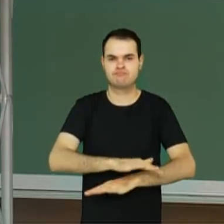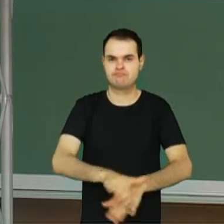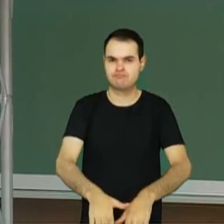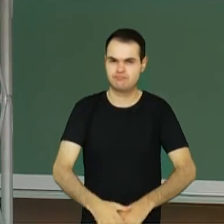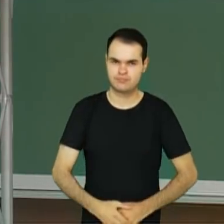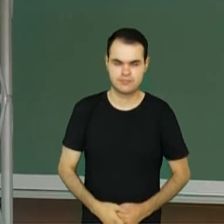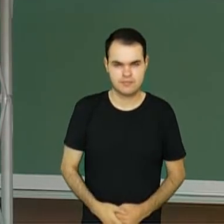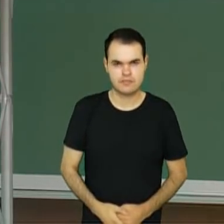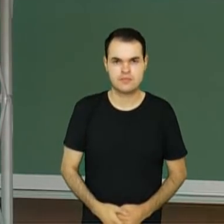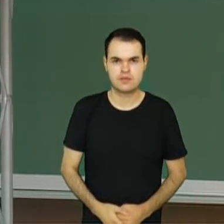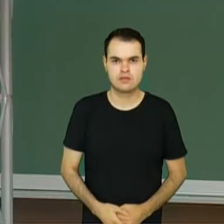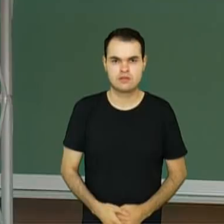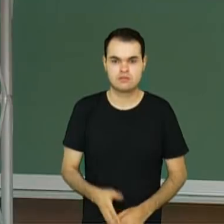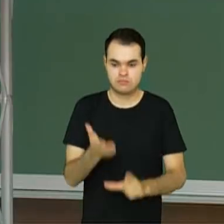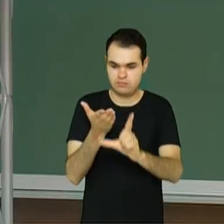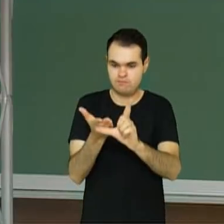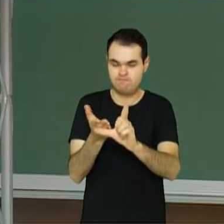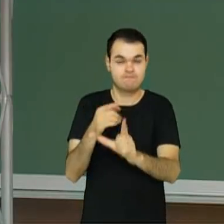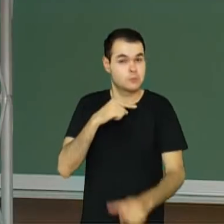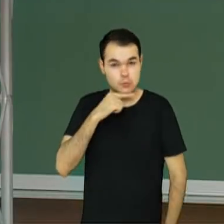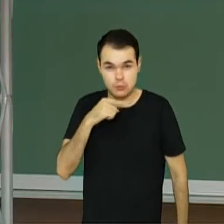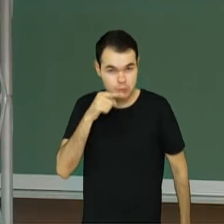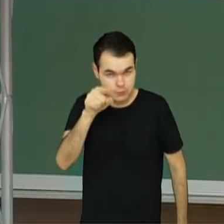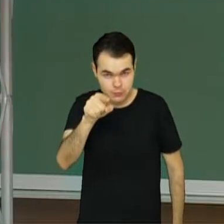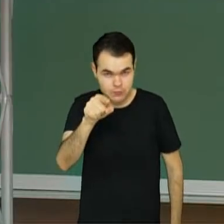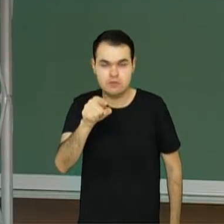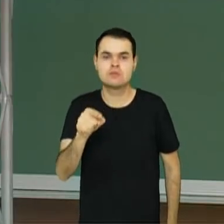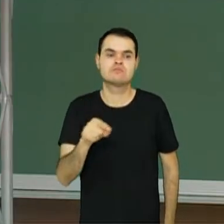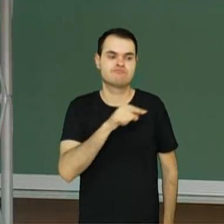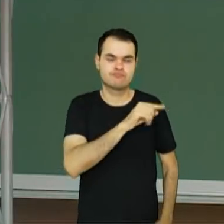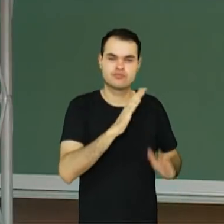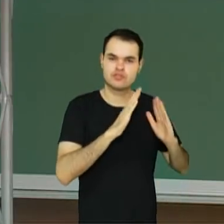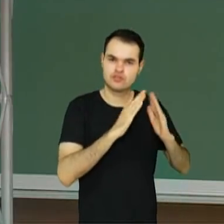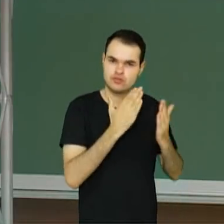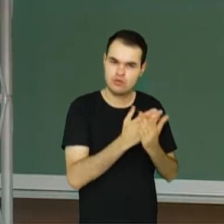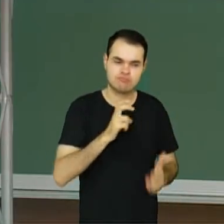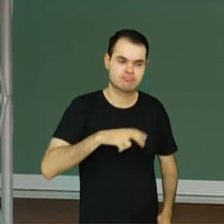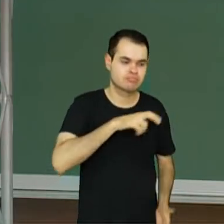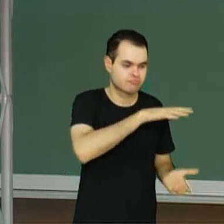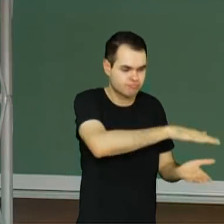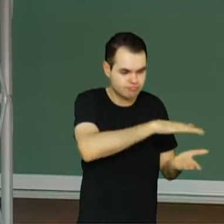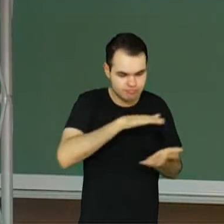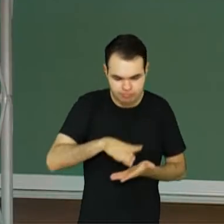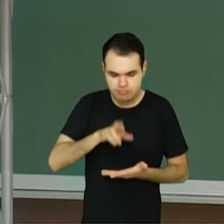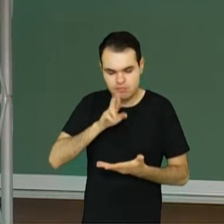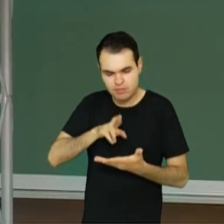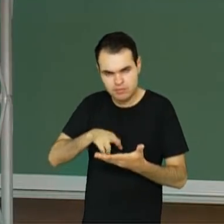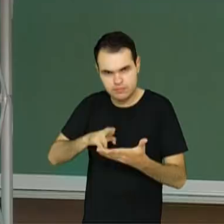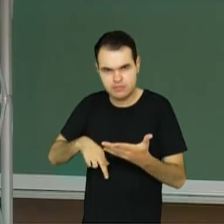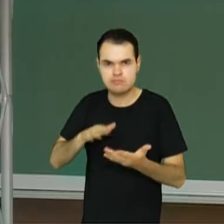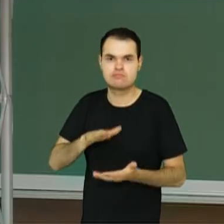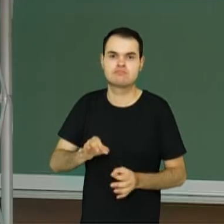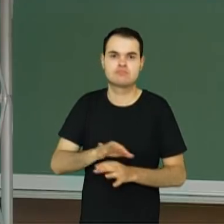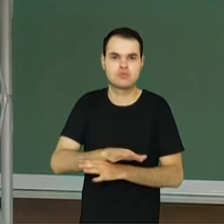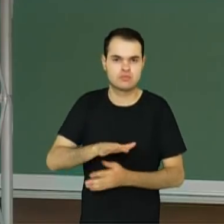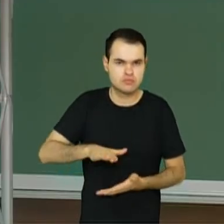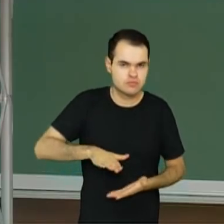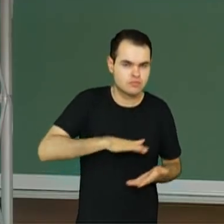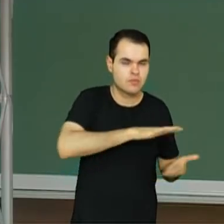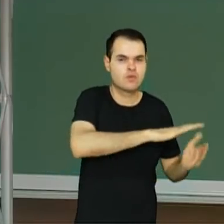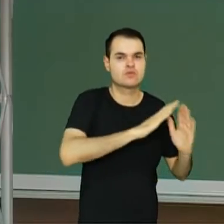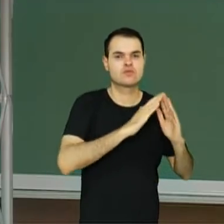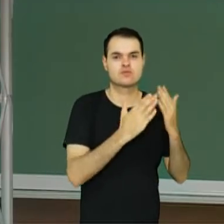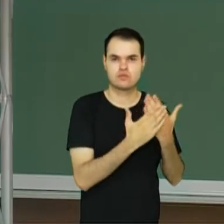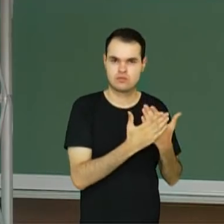você não tem acesso ao Google Classroom, não esqueça de retirar o material na escola, fazer as atividades, levar o material impresso de volta, o material dessas aulas que nós